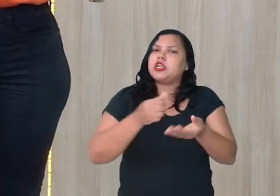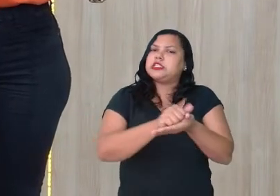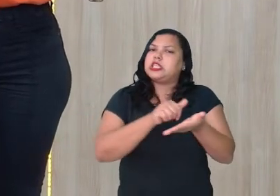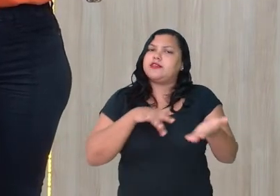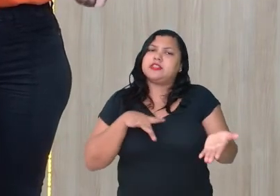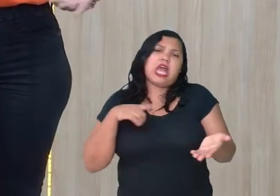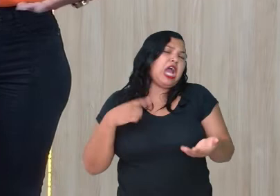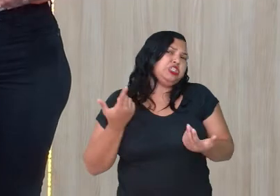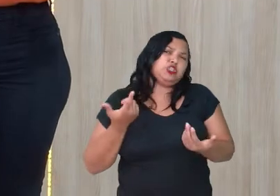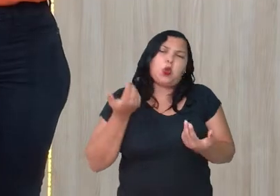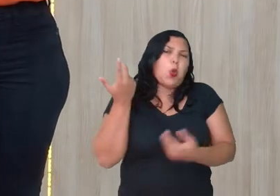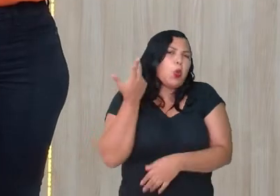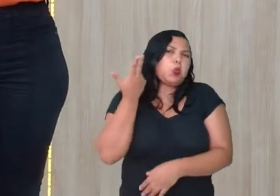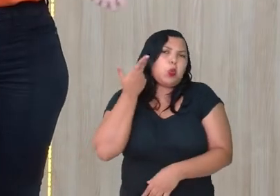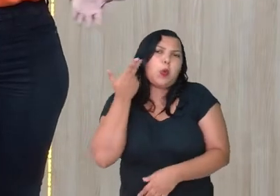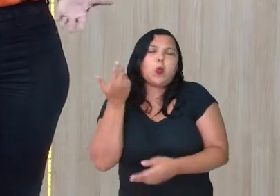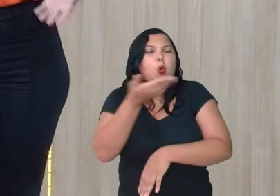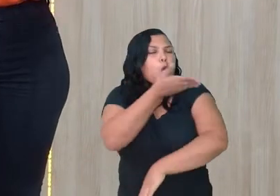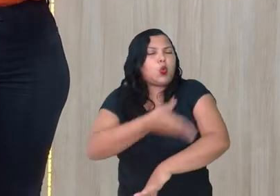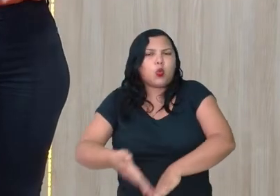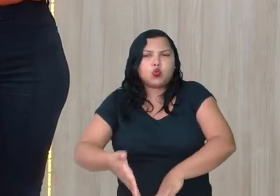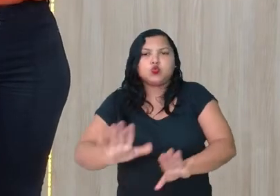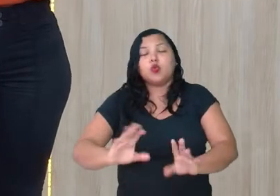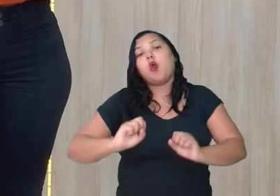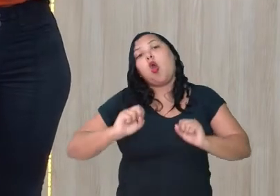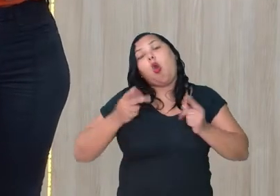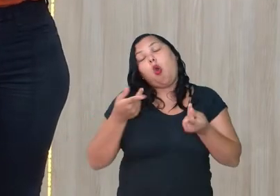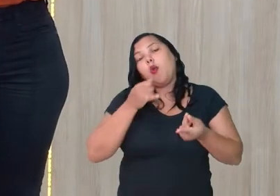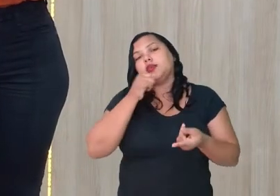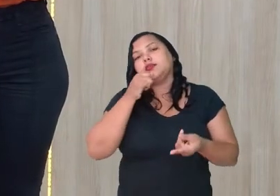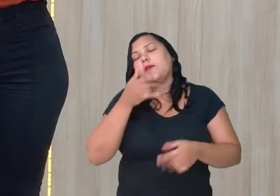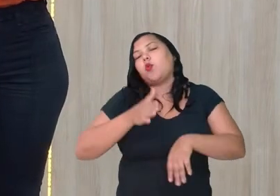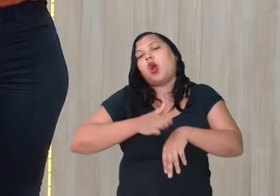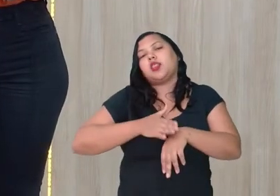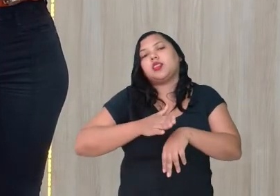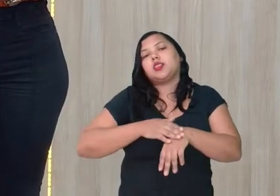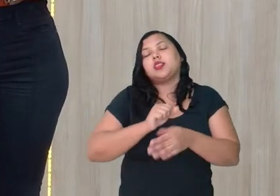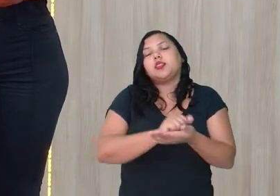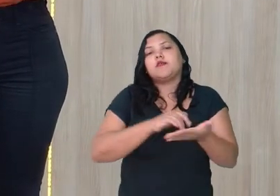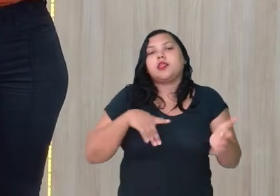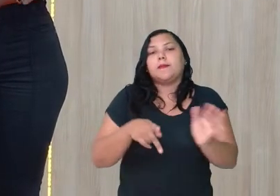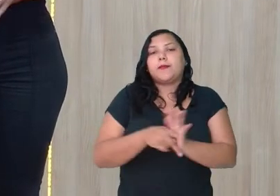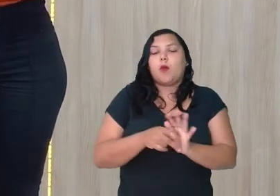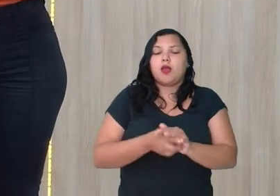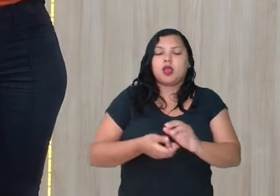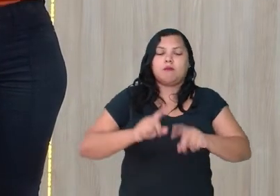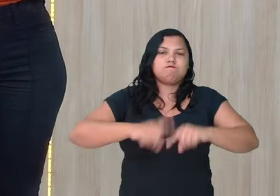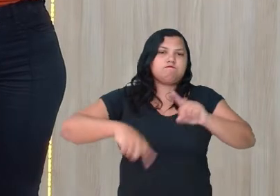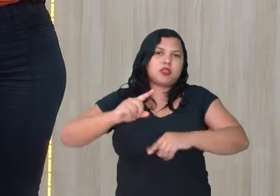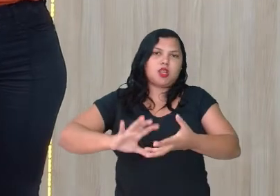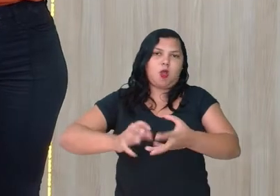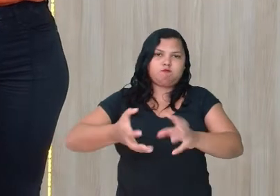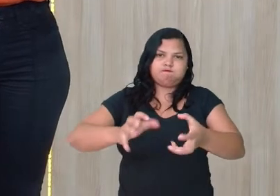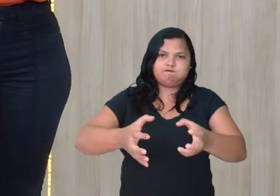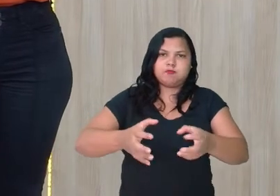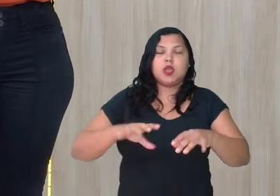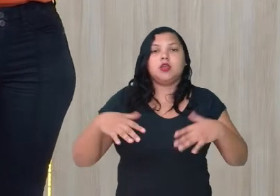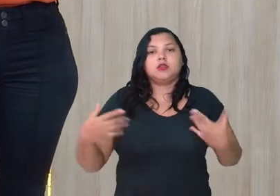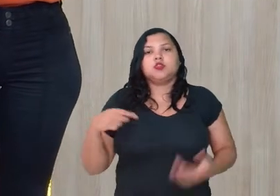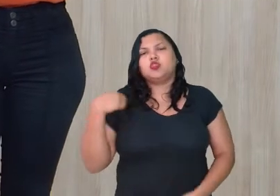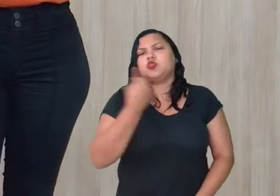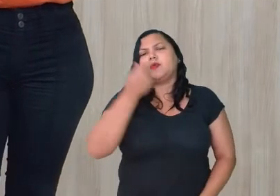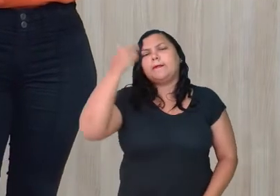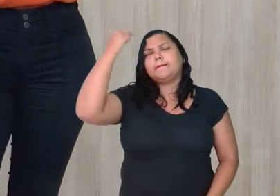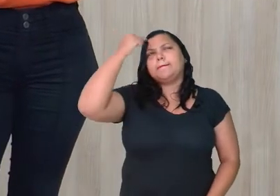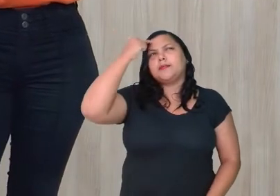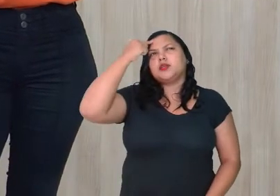atividade tradicional, com material impresso, ou uma atividade com material concreto. Então, a gente está pensando no estudante